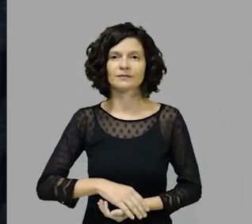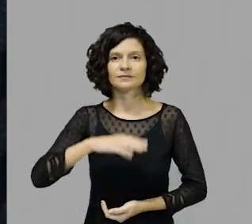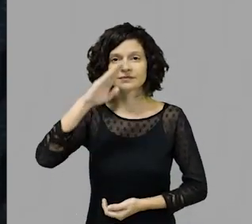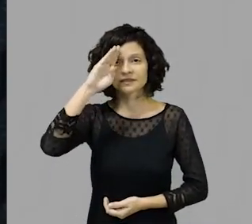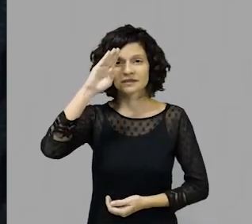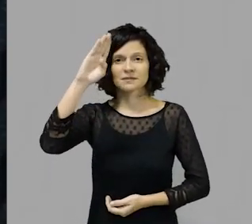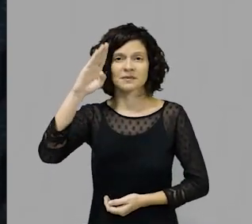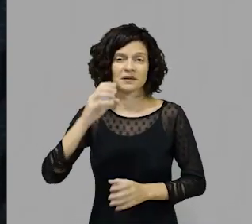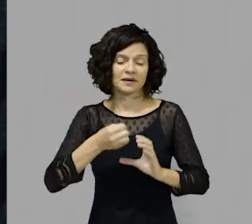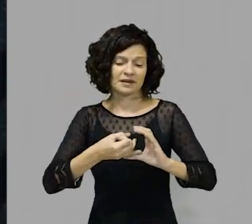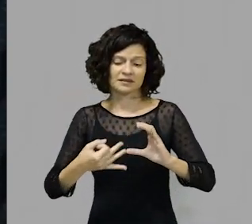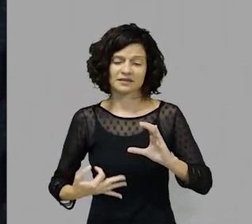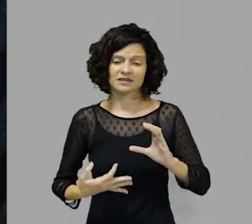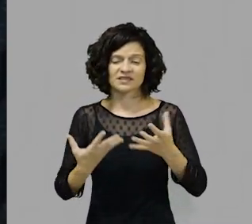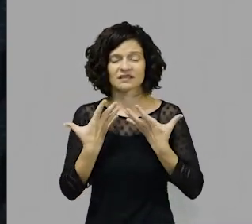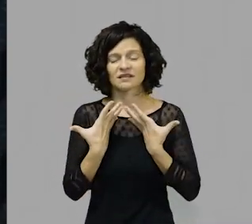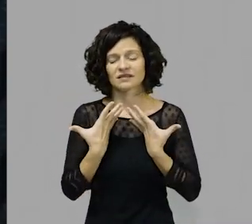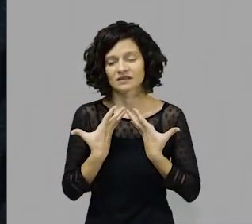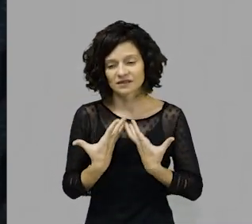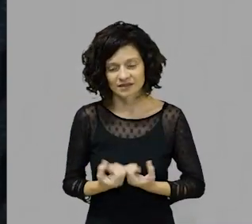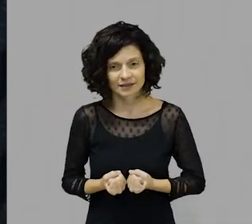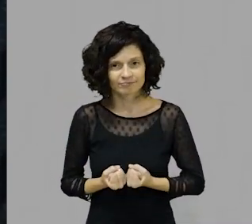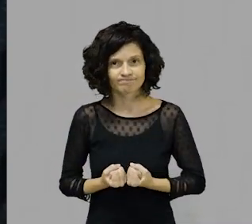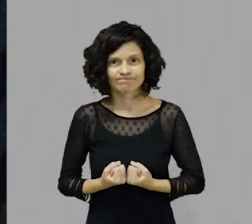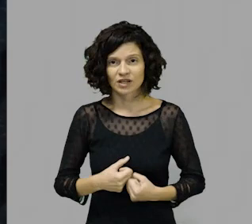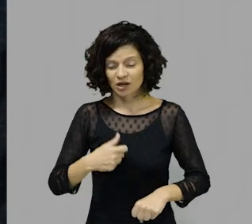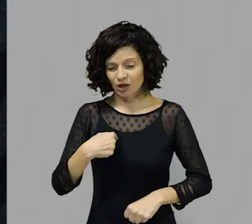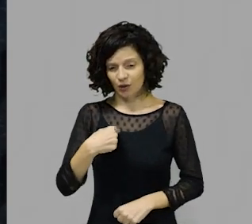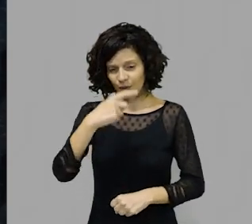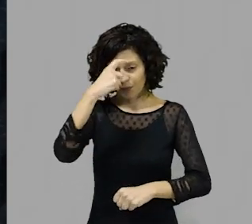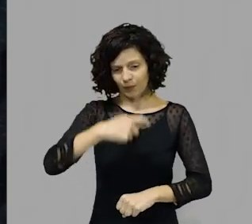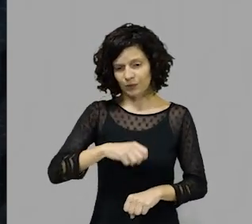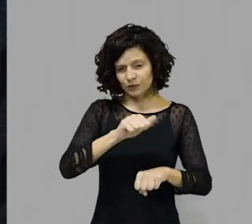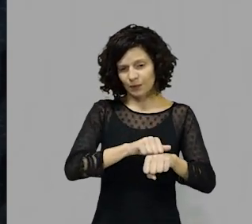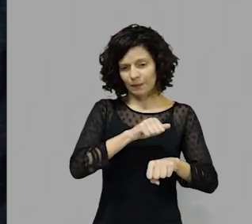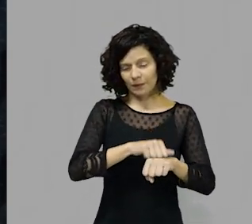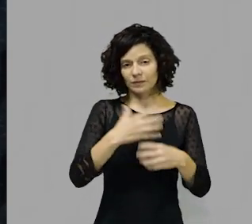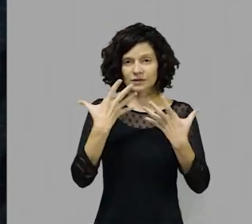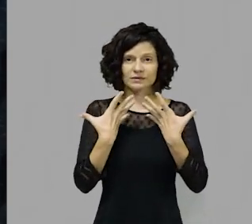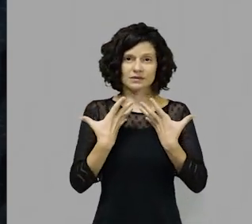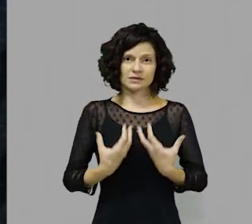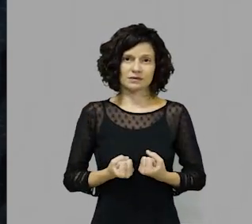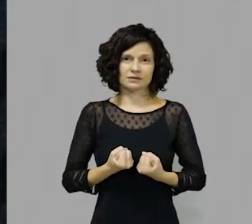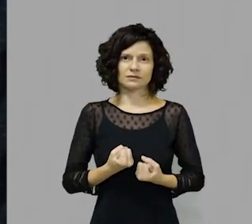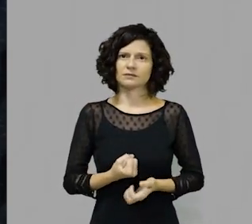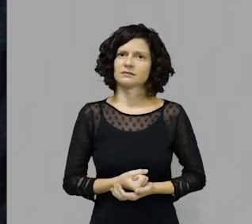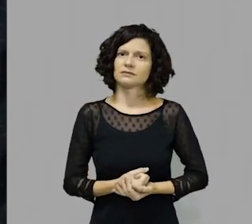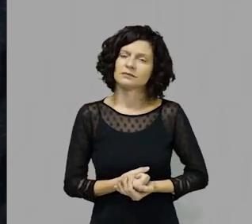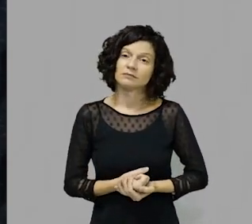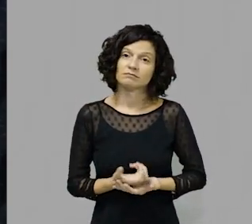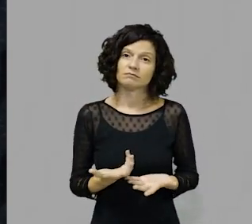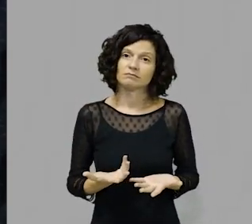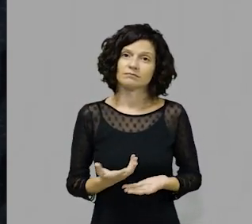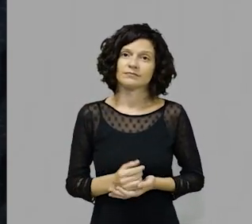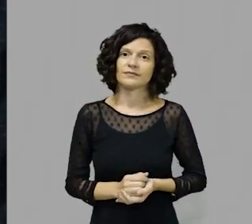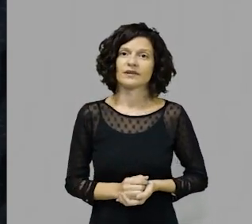a resignação, ou seja, vai ser aceitar que ela é pobre e ela vai continuar a ser pobre. E aí, com essa perpetuação, a gente